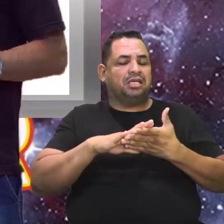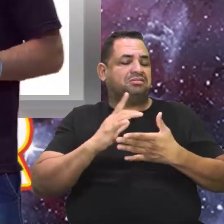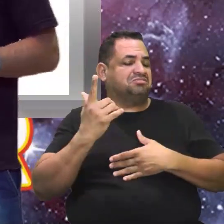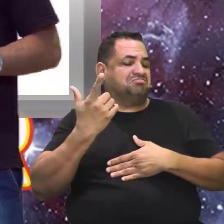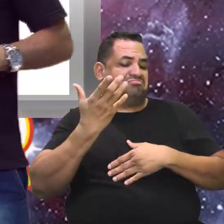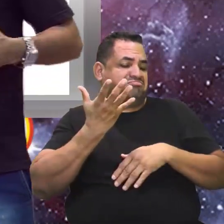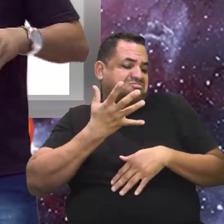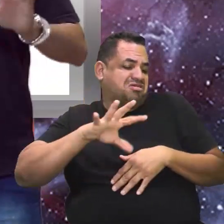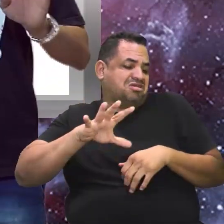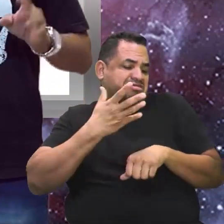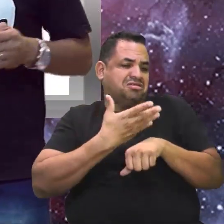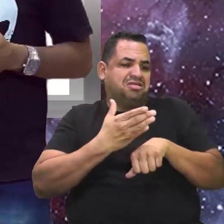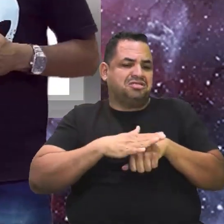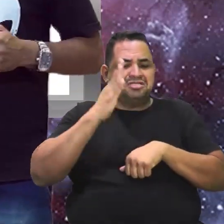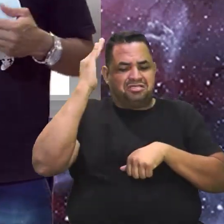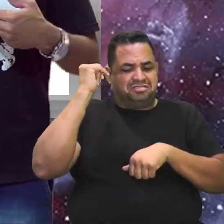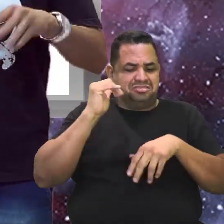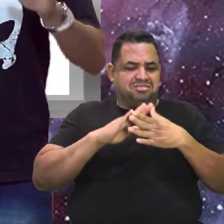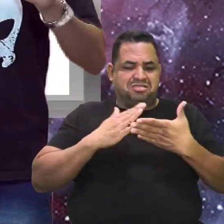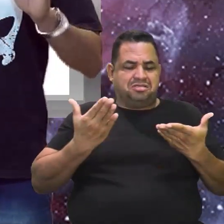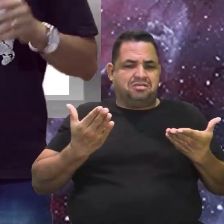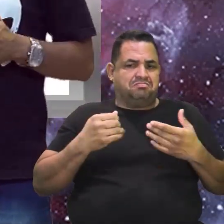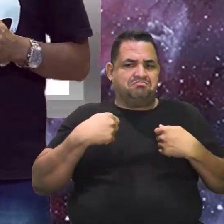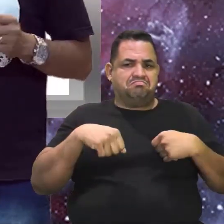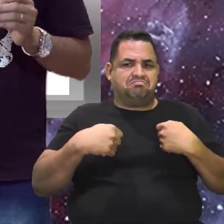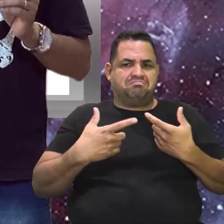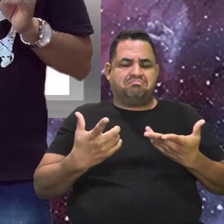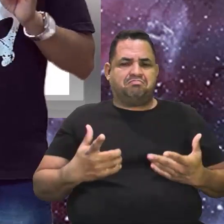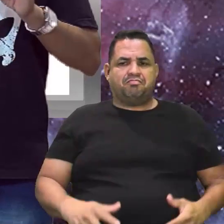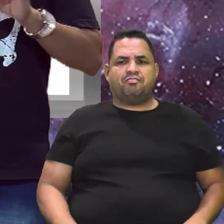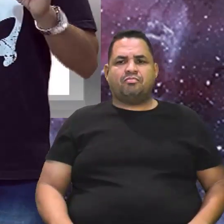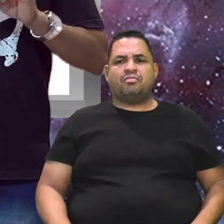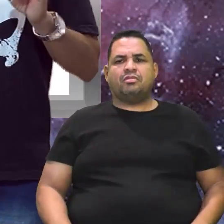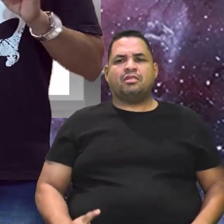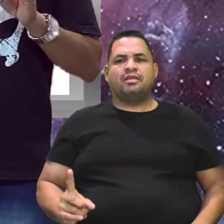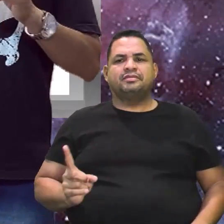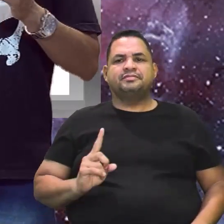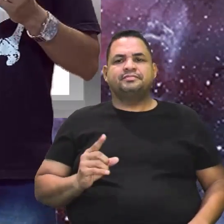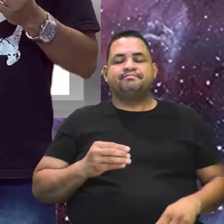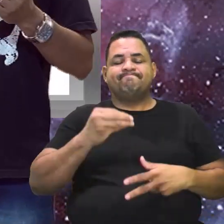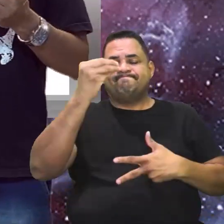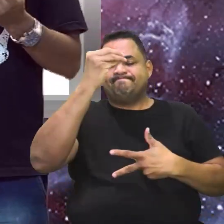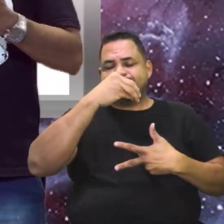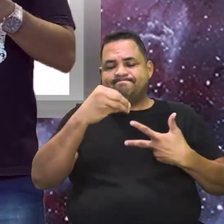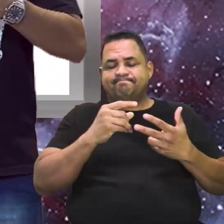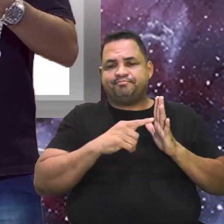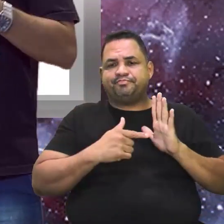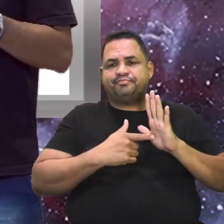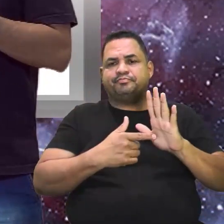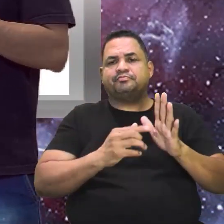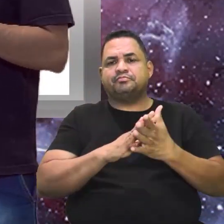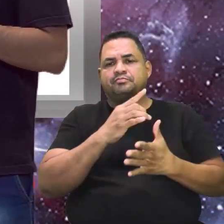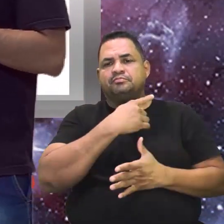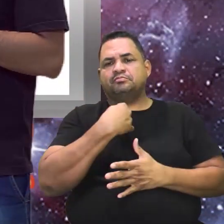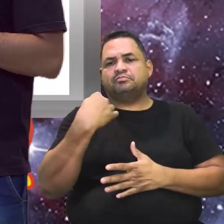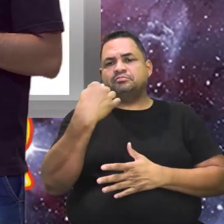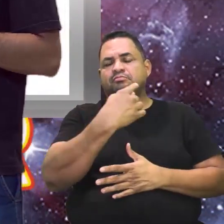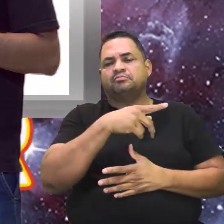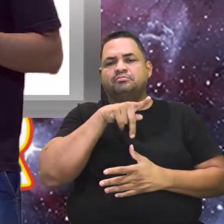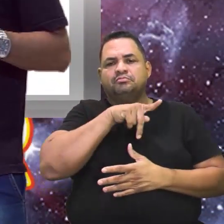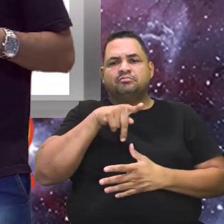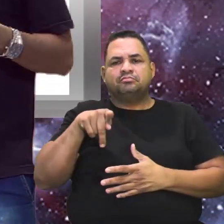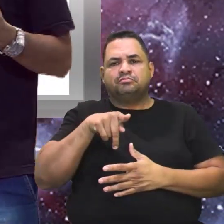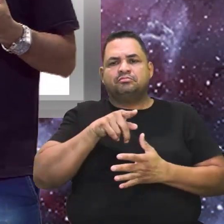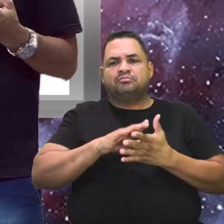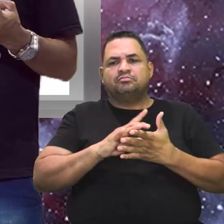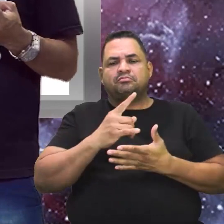treinar. Porque ela fala assim, não, já sou bom mesmo. Nem preciso. Não preciso. O Enem mostra isso tanto para nós professores, né? Porque